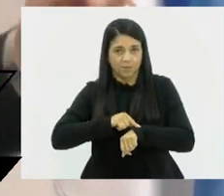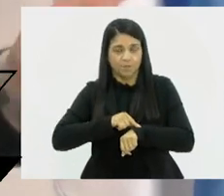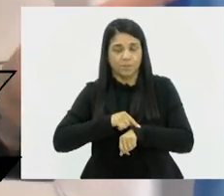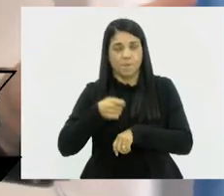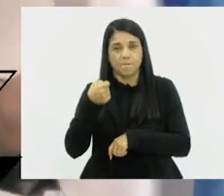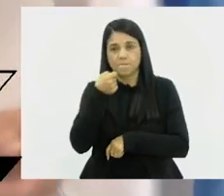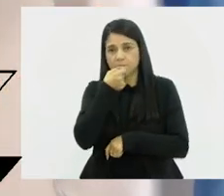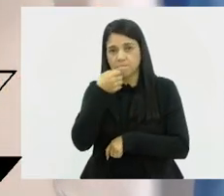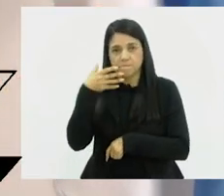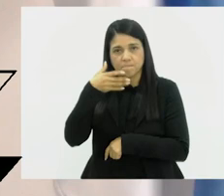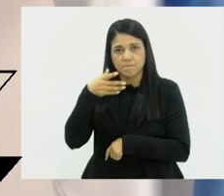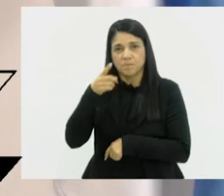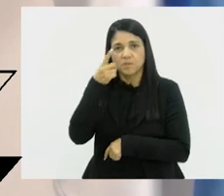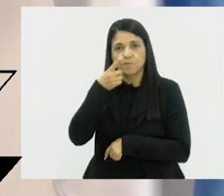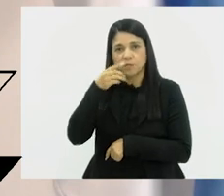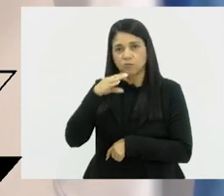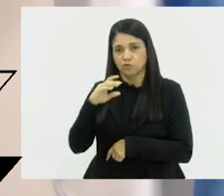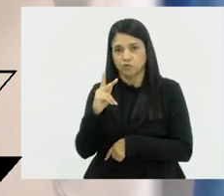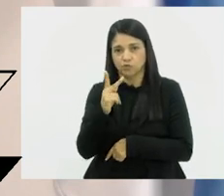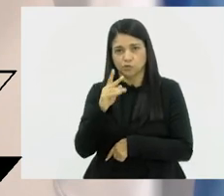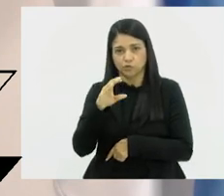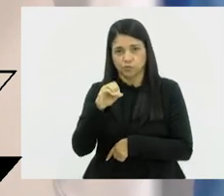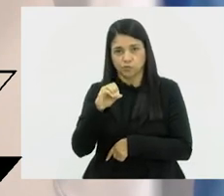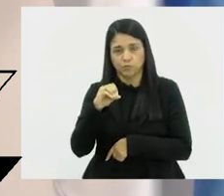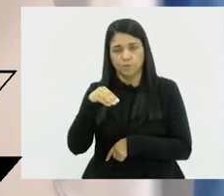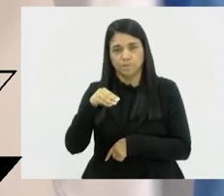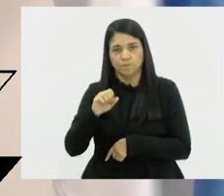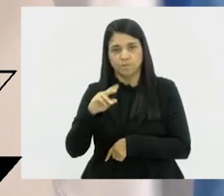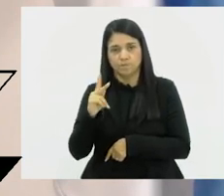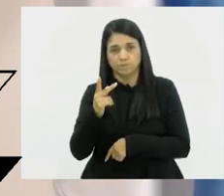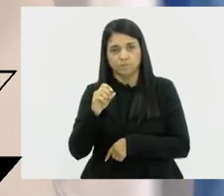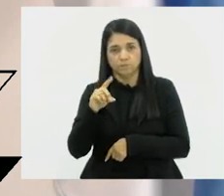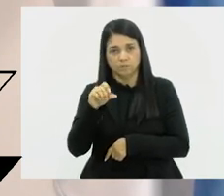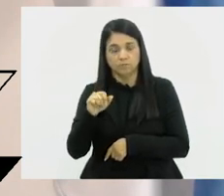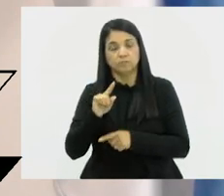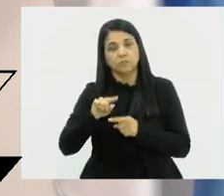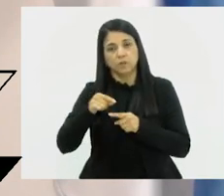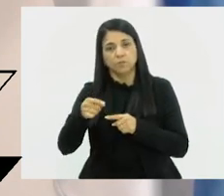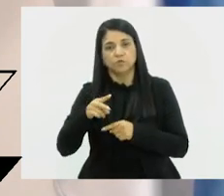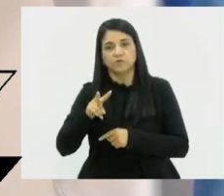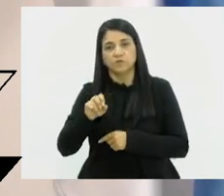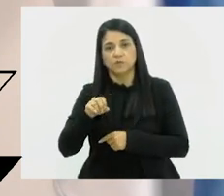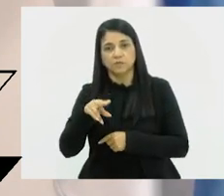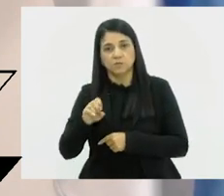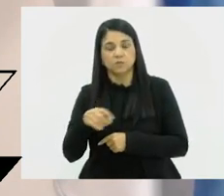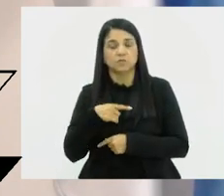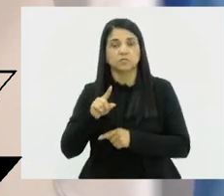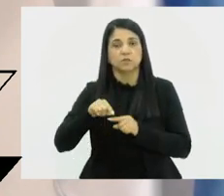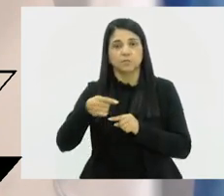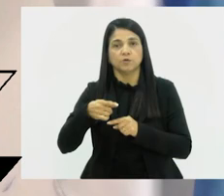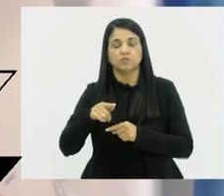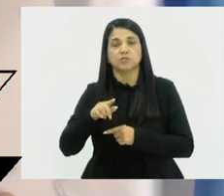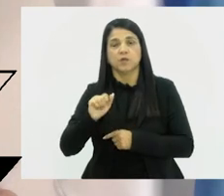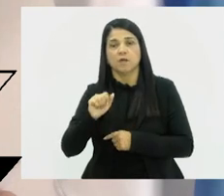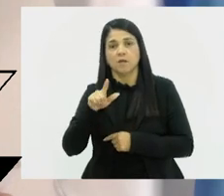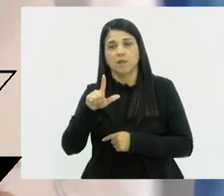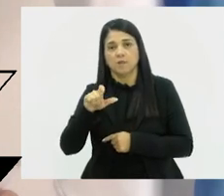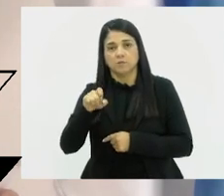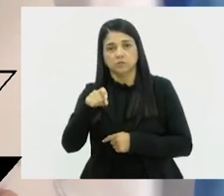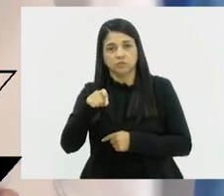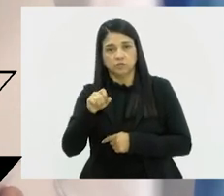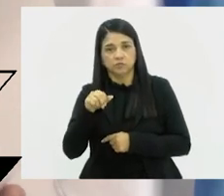para o deputado Chico Machado, depois, na sequência, para o Vinícius Cordeiro, depois para o Alexandre Guerra Azevedo